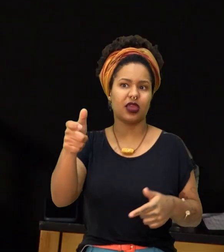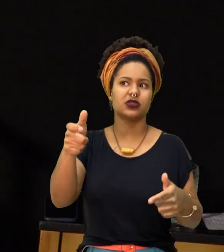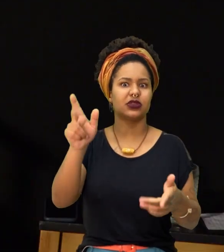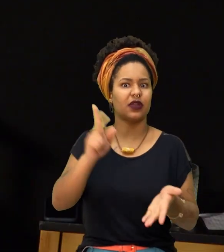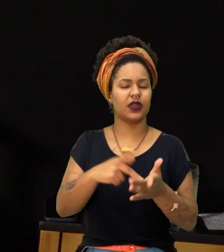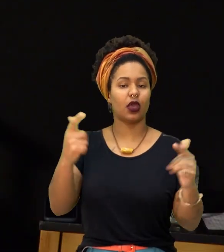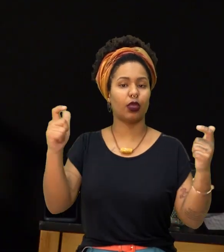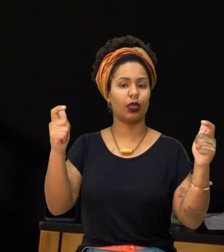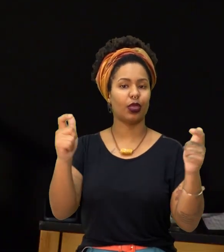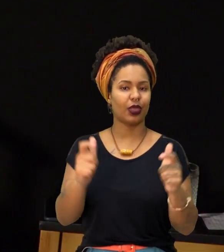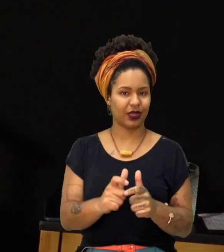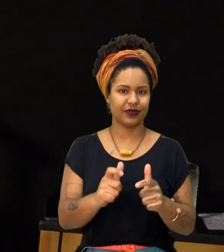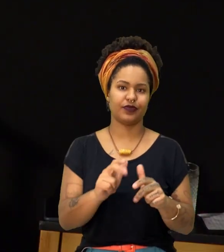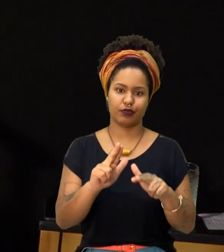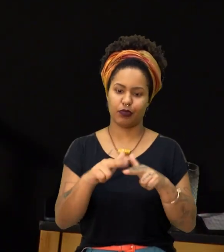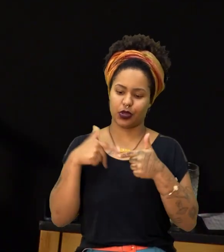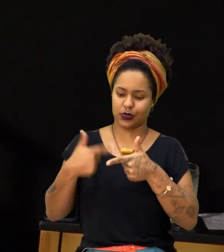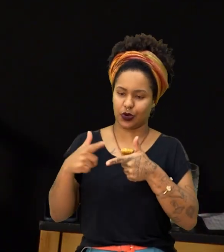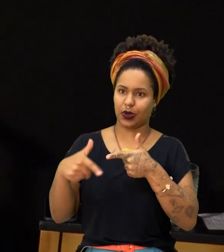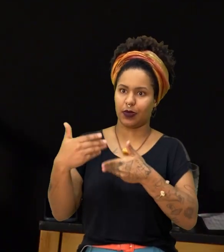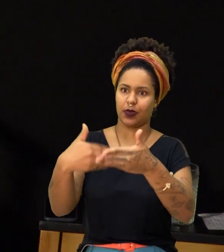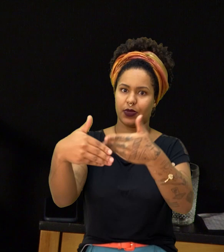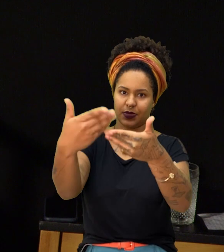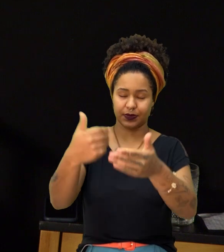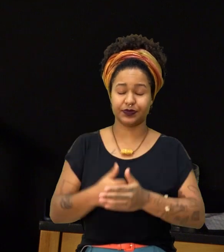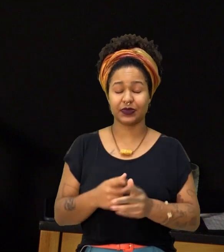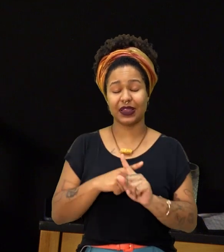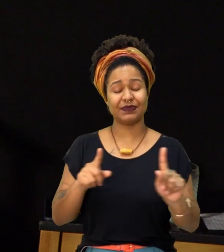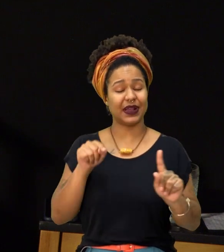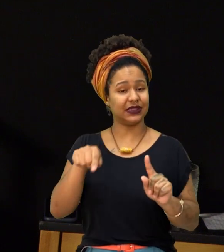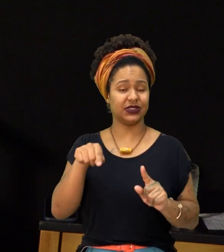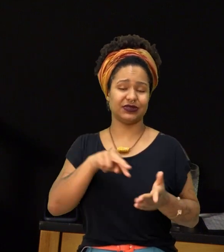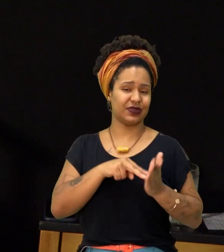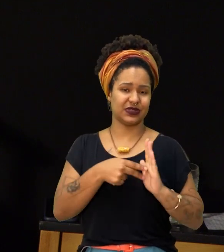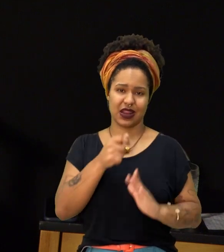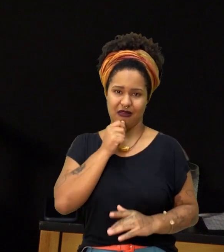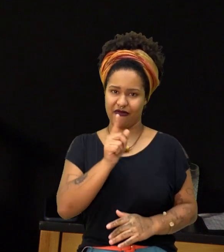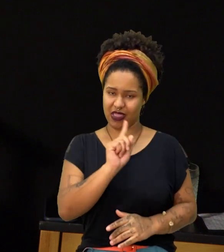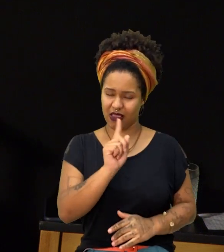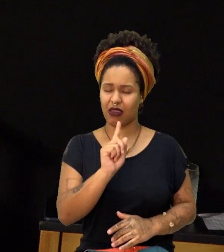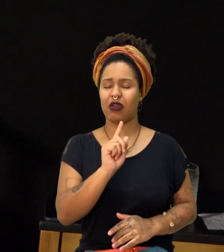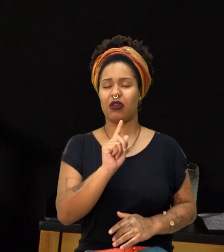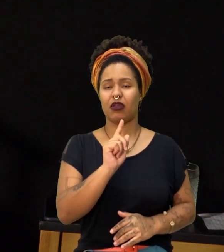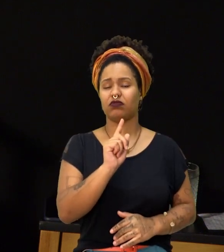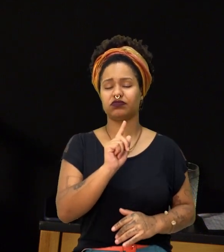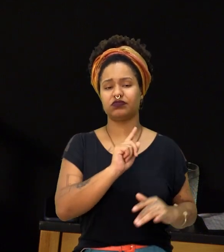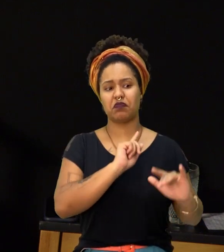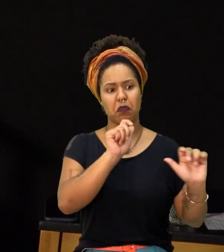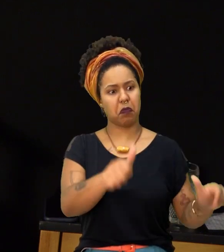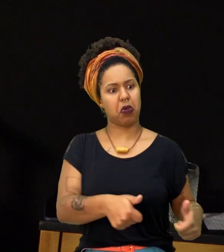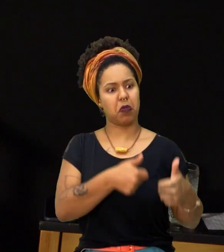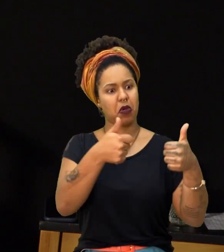frente ao drama que está vindo. Agora, eu acho que isso não vai significar ainda, né, toda a melhora que a